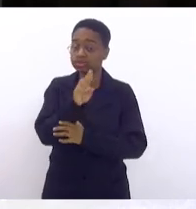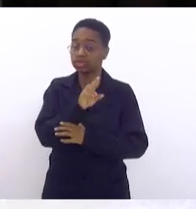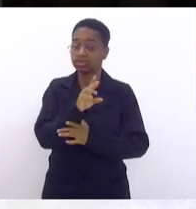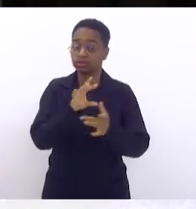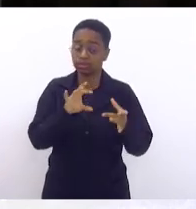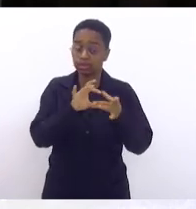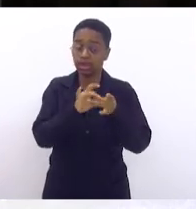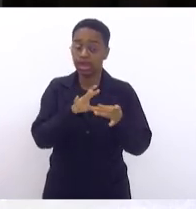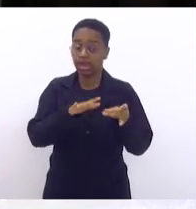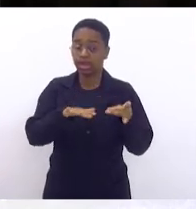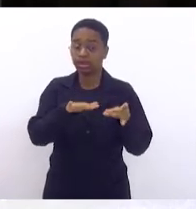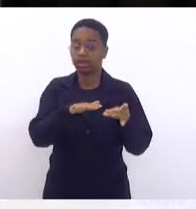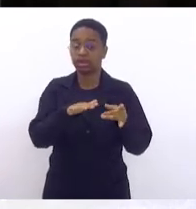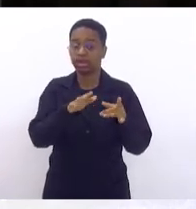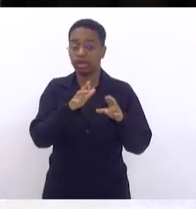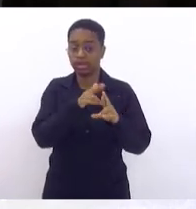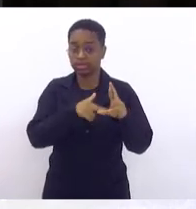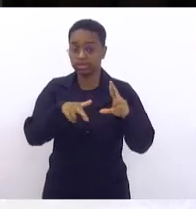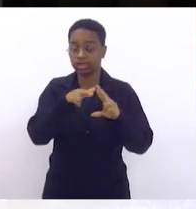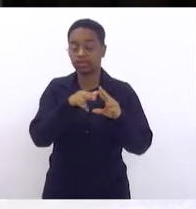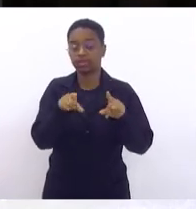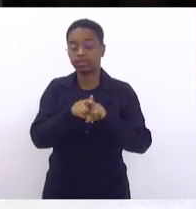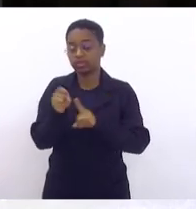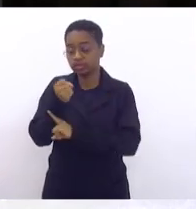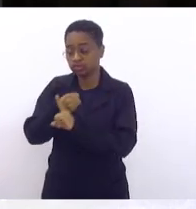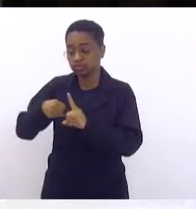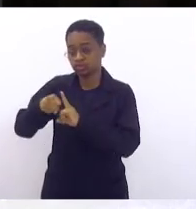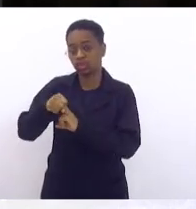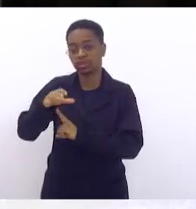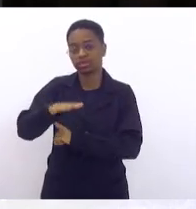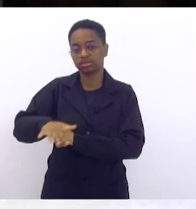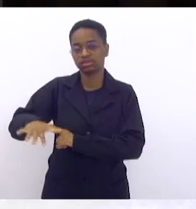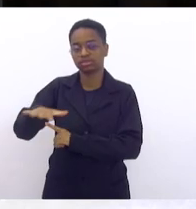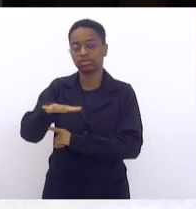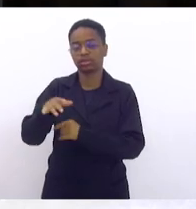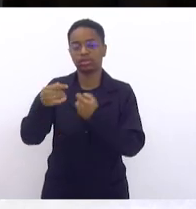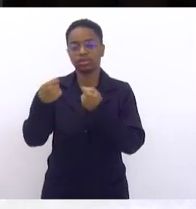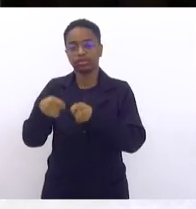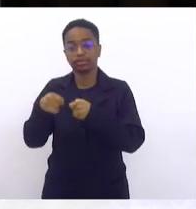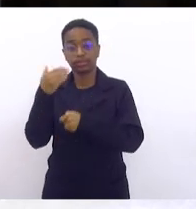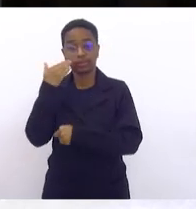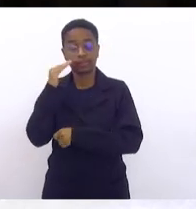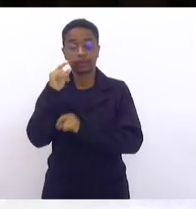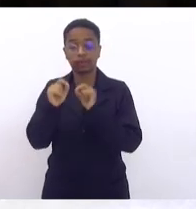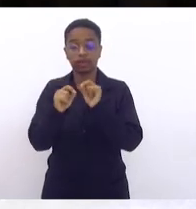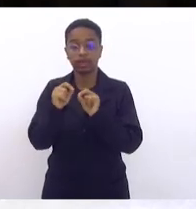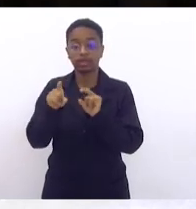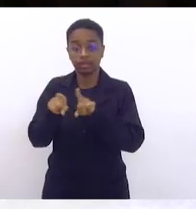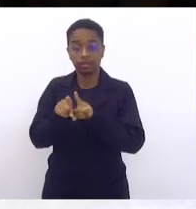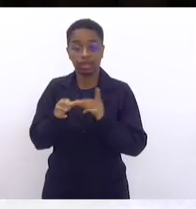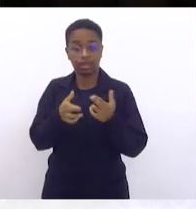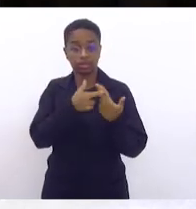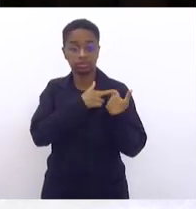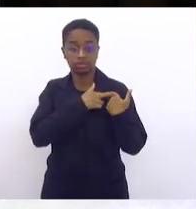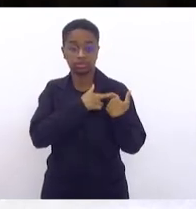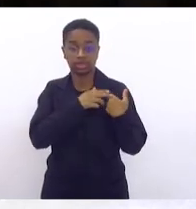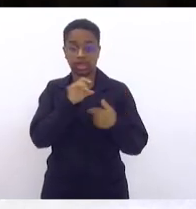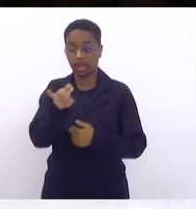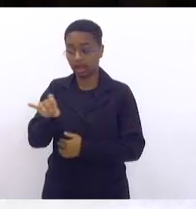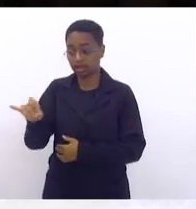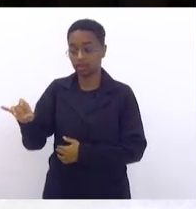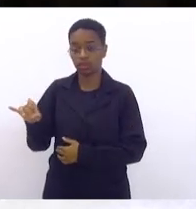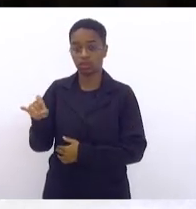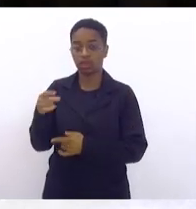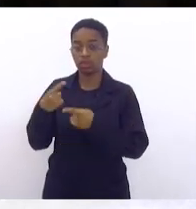reciclada e a sociedade como um todo deve entender que essa também é uma parte dela porque